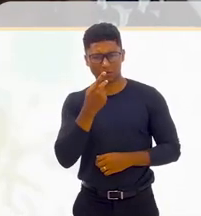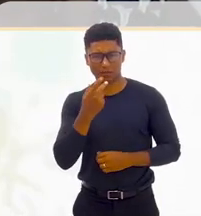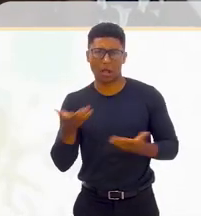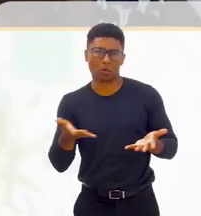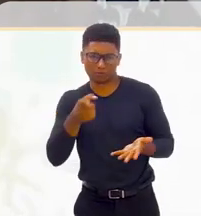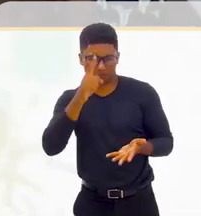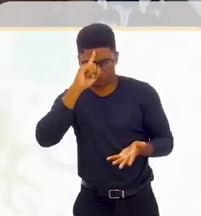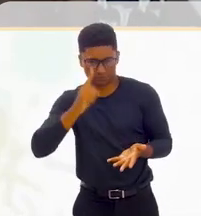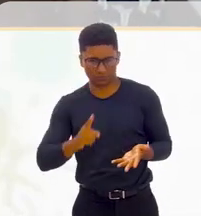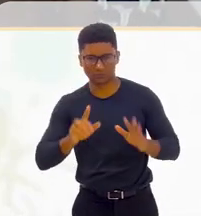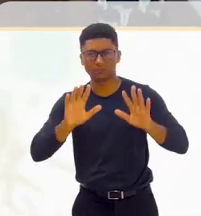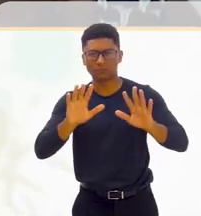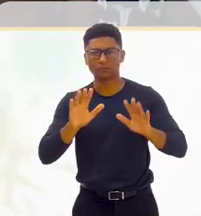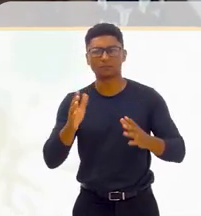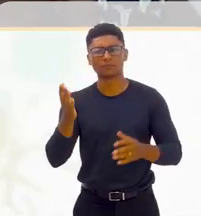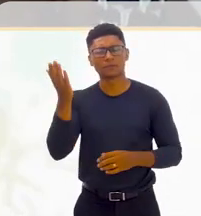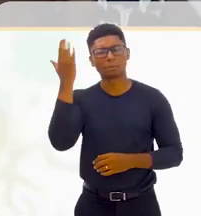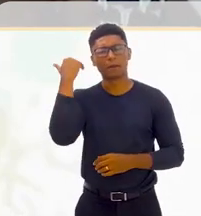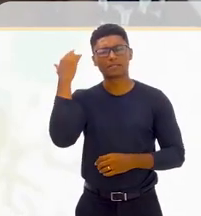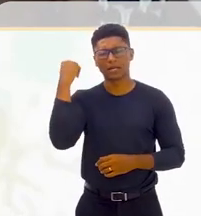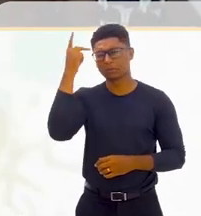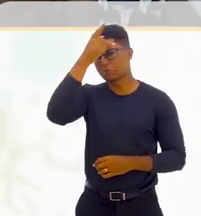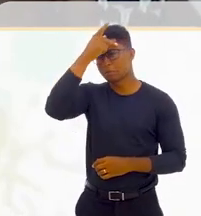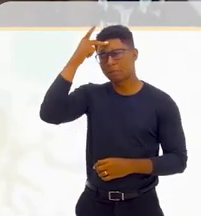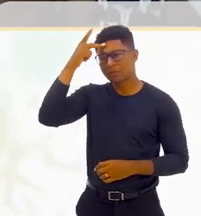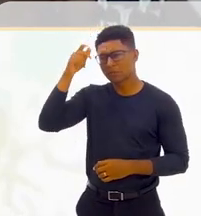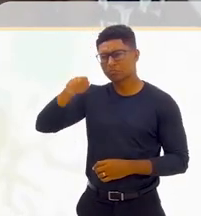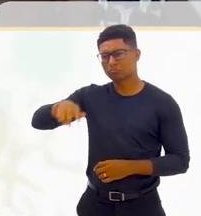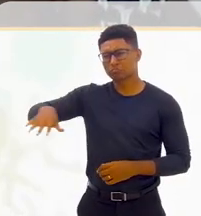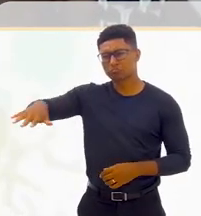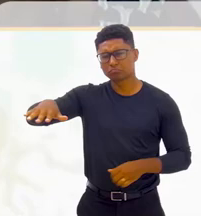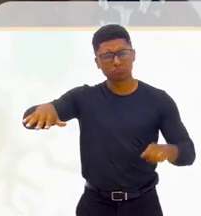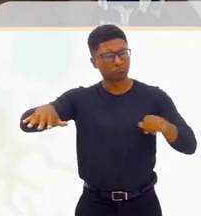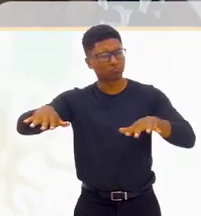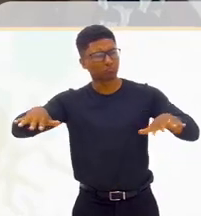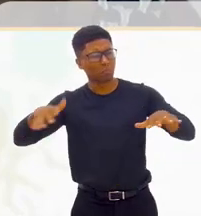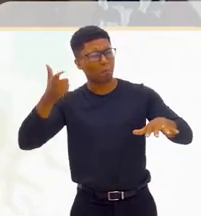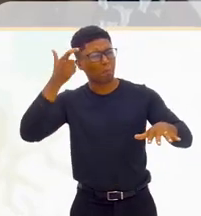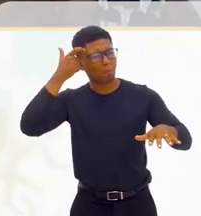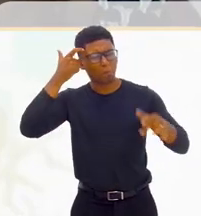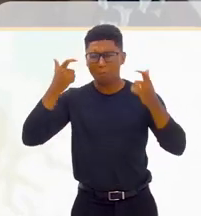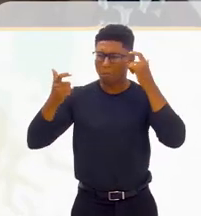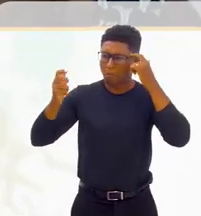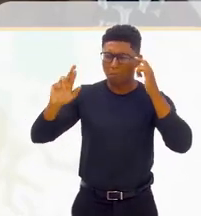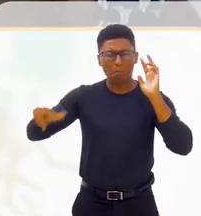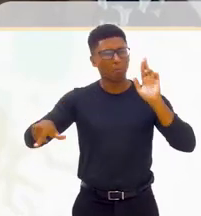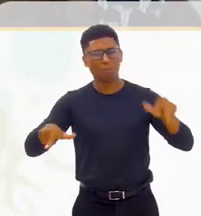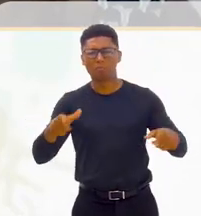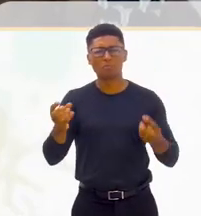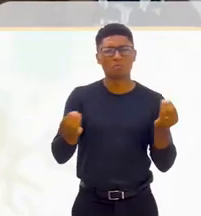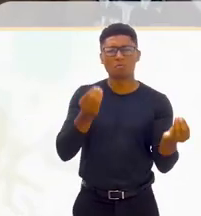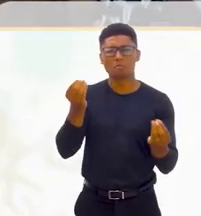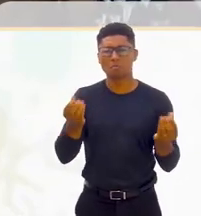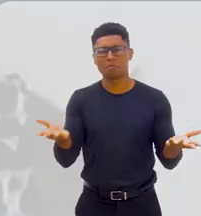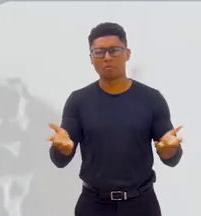diz que não sabe agora, mas essas cabeças diferentes, esses pensamentos diferentes.